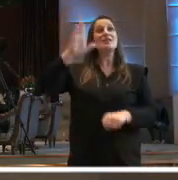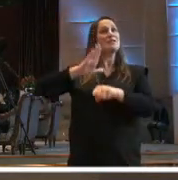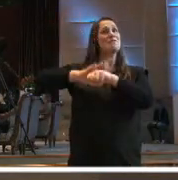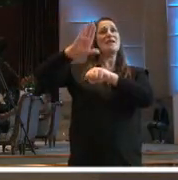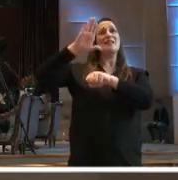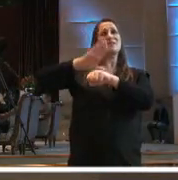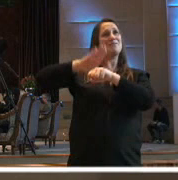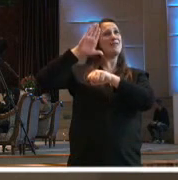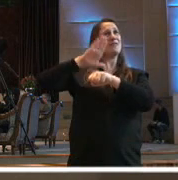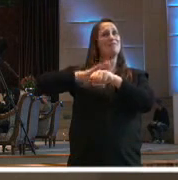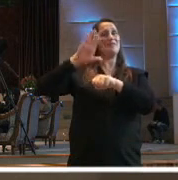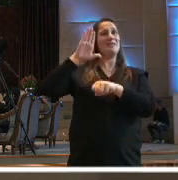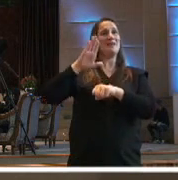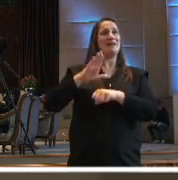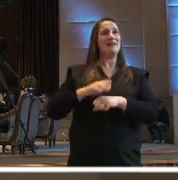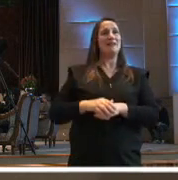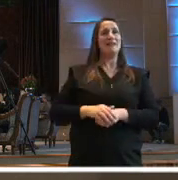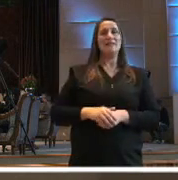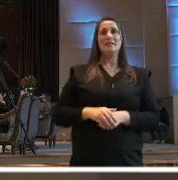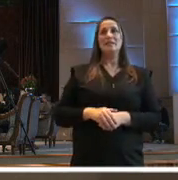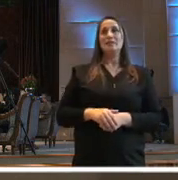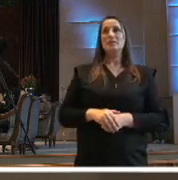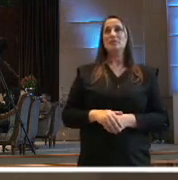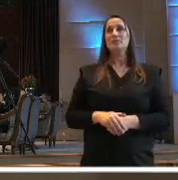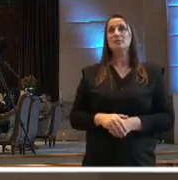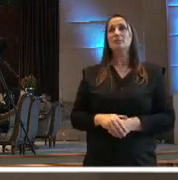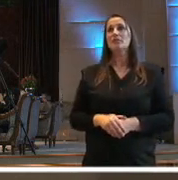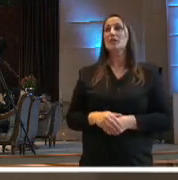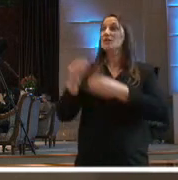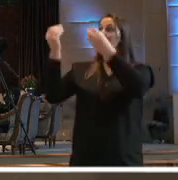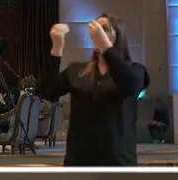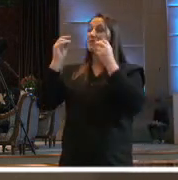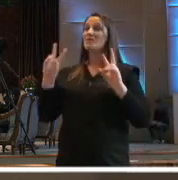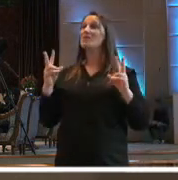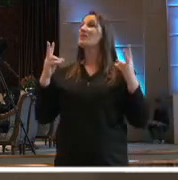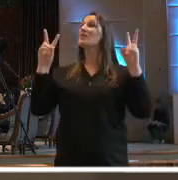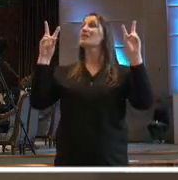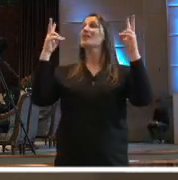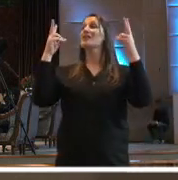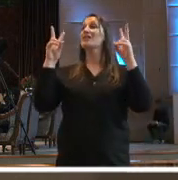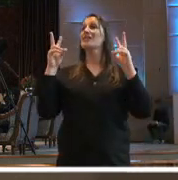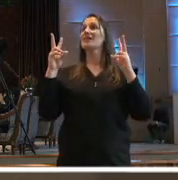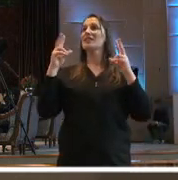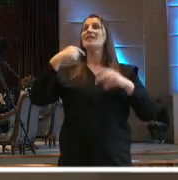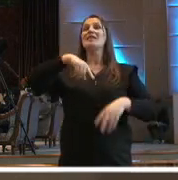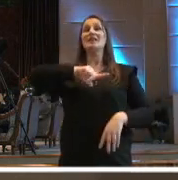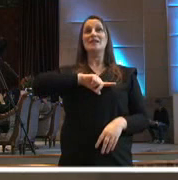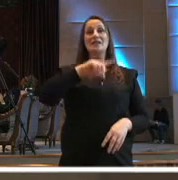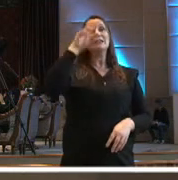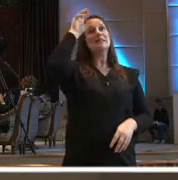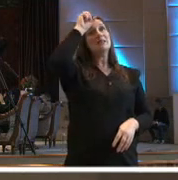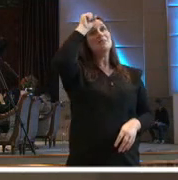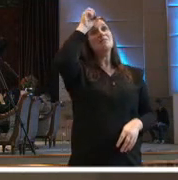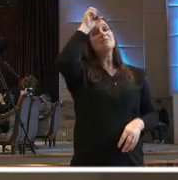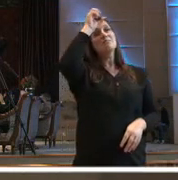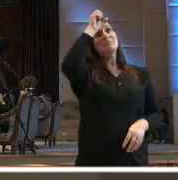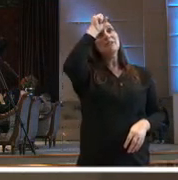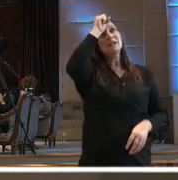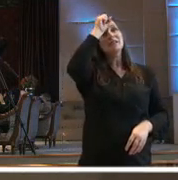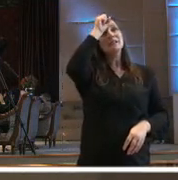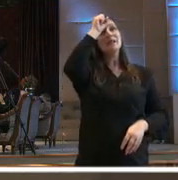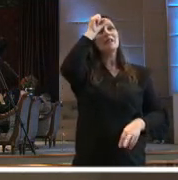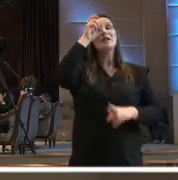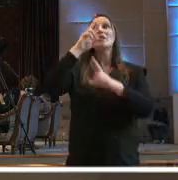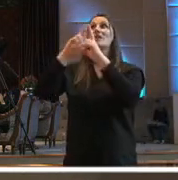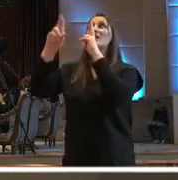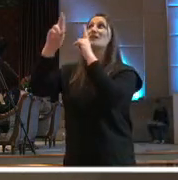nos métodos, que nos permite alcançar a vitória. E é isso que a gente vai aprender nessa dinâmica do